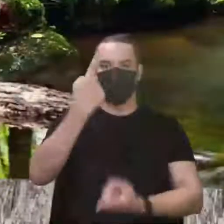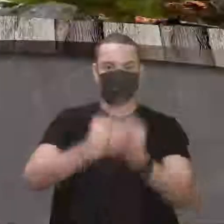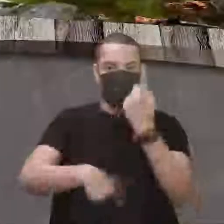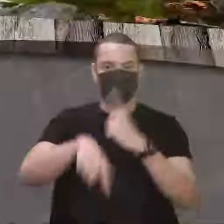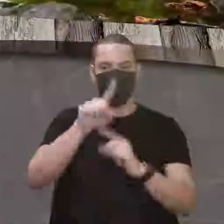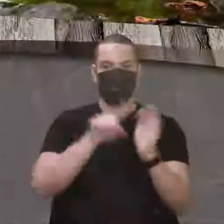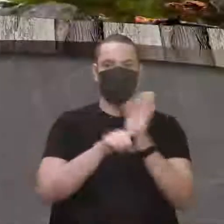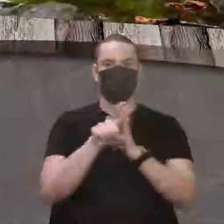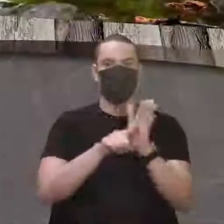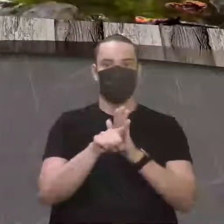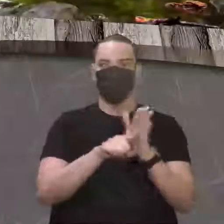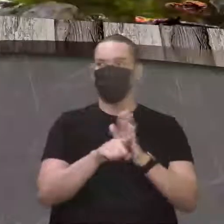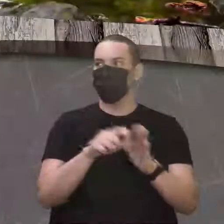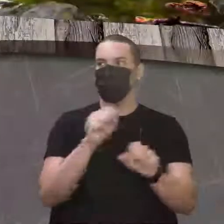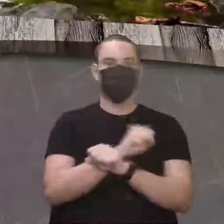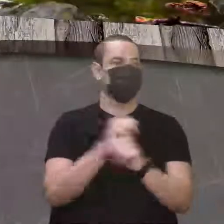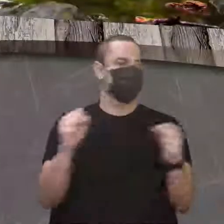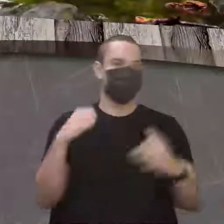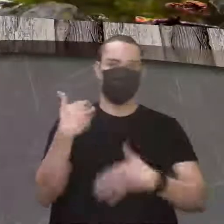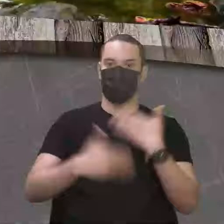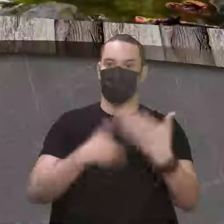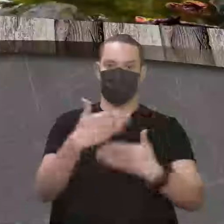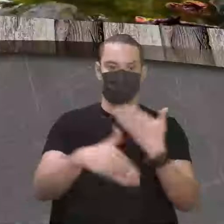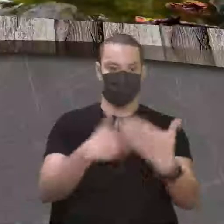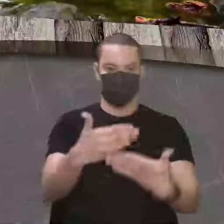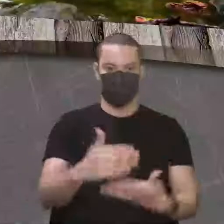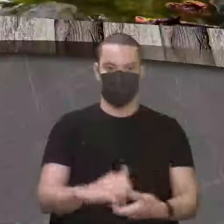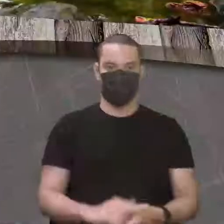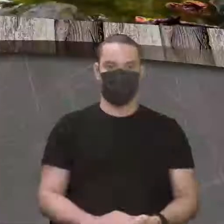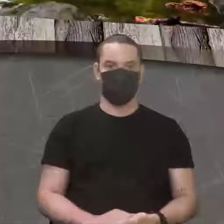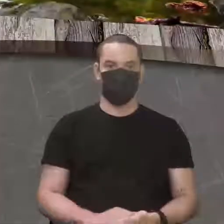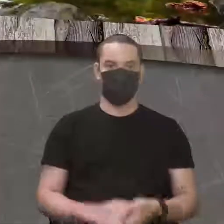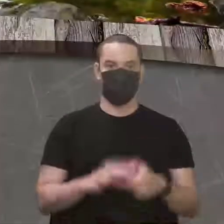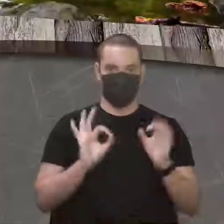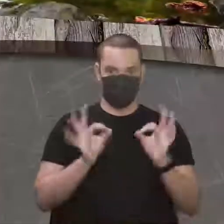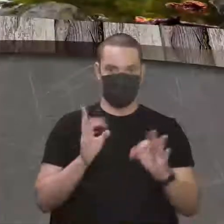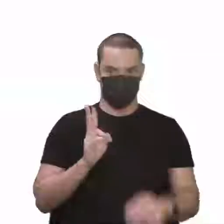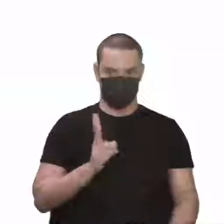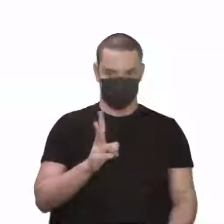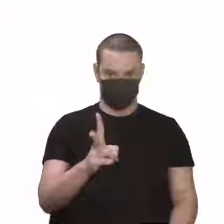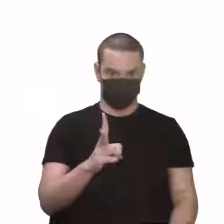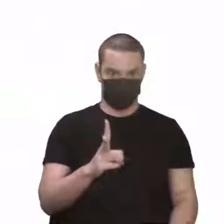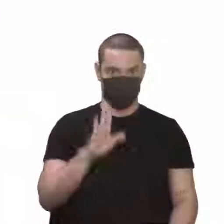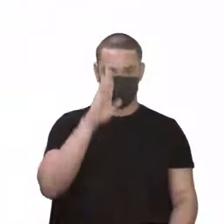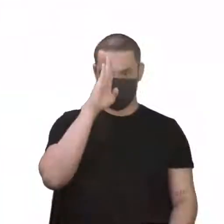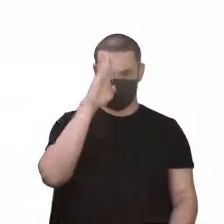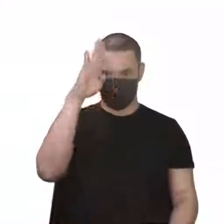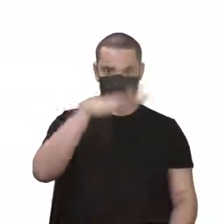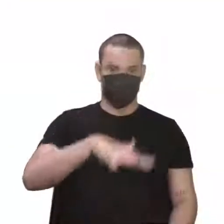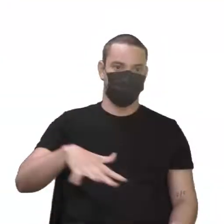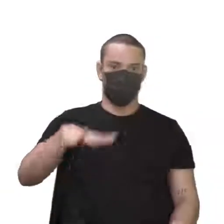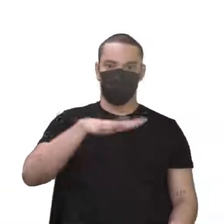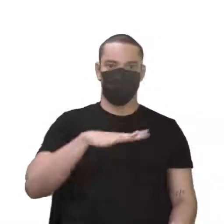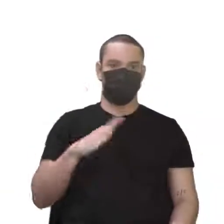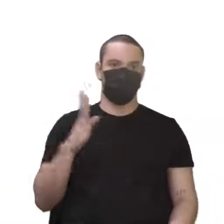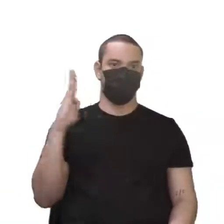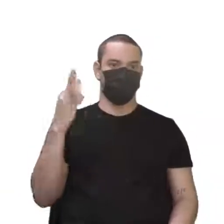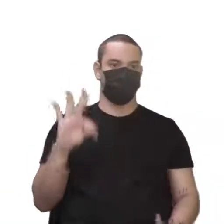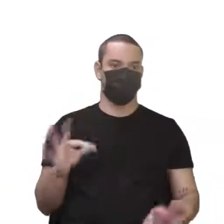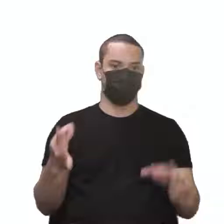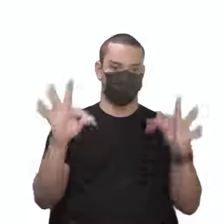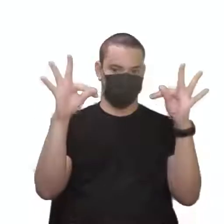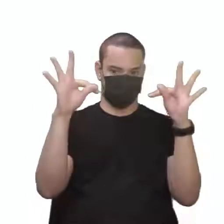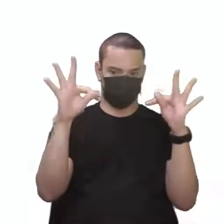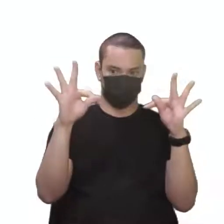ela não para, ela vai sempre avançando, tá certo? Seguindo aí, e principalmente nessa área de biotecnologia,